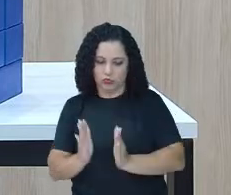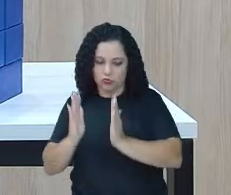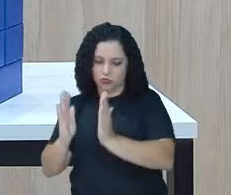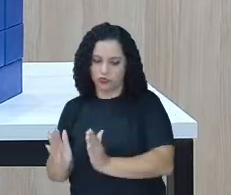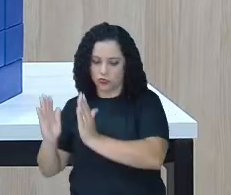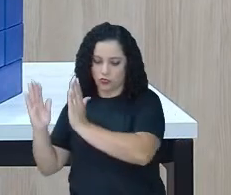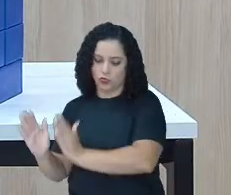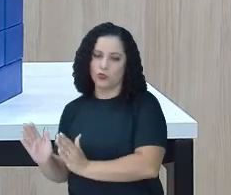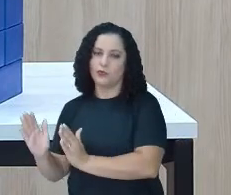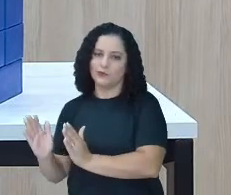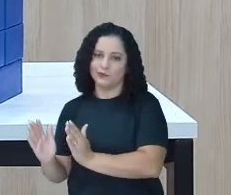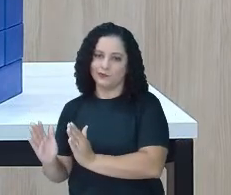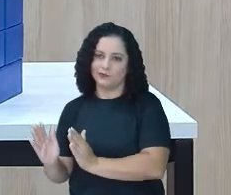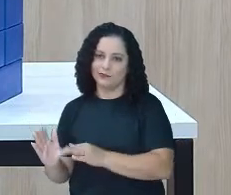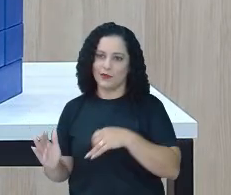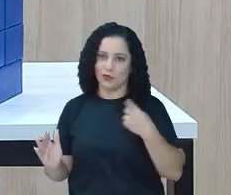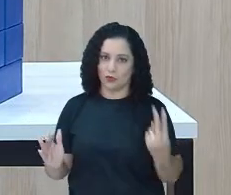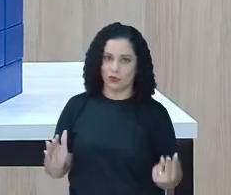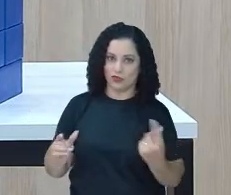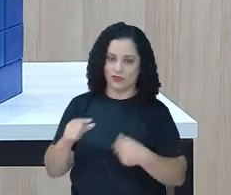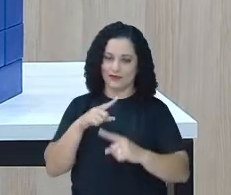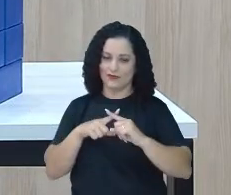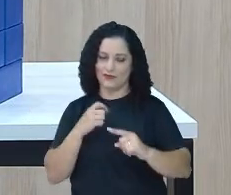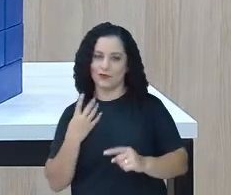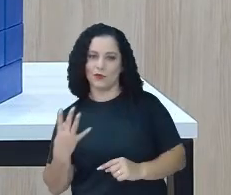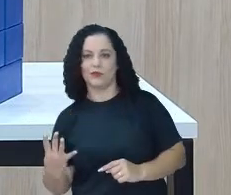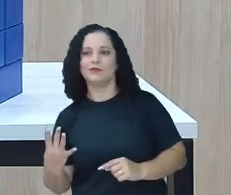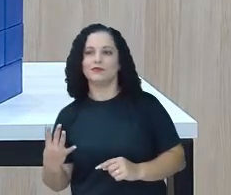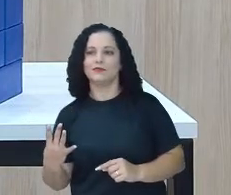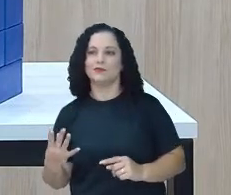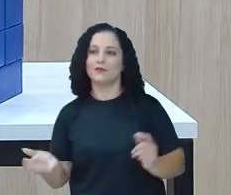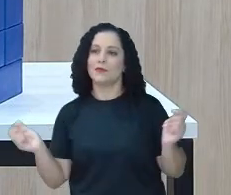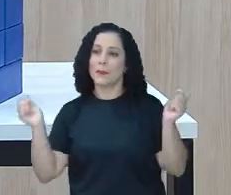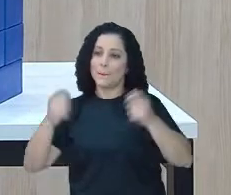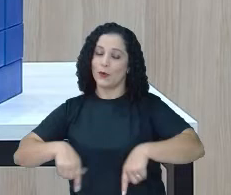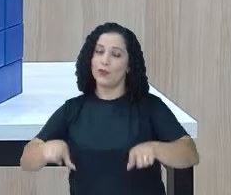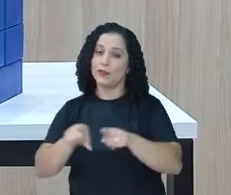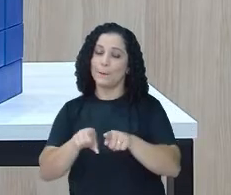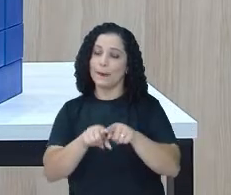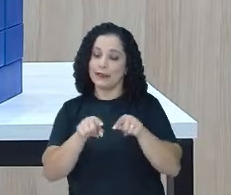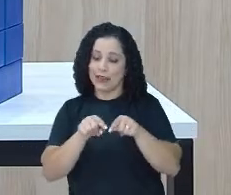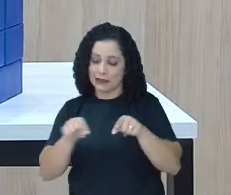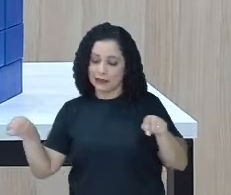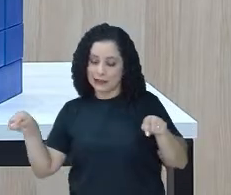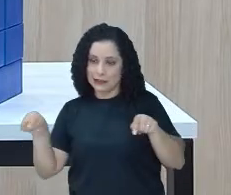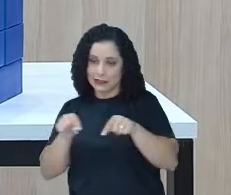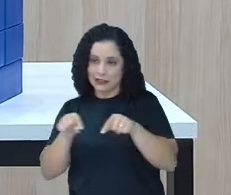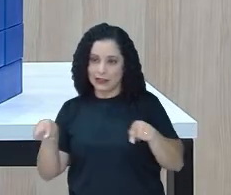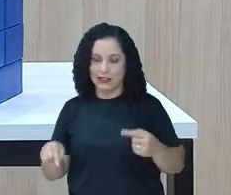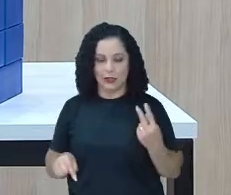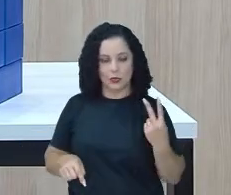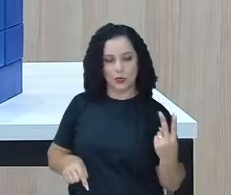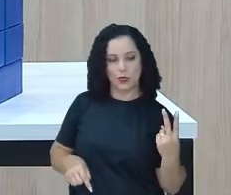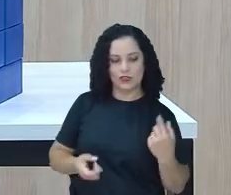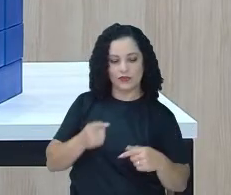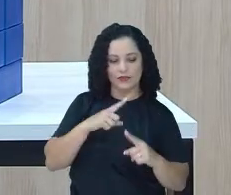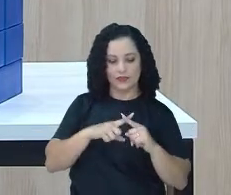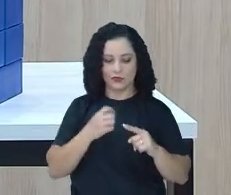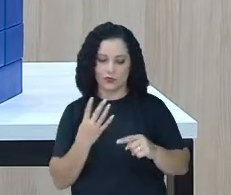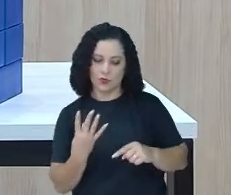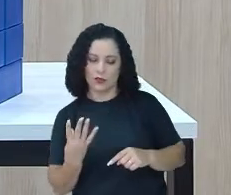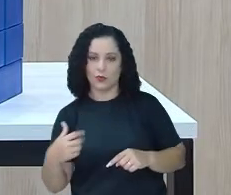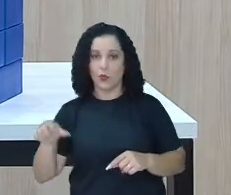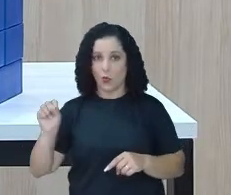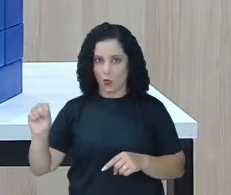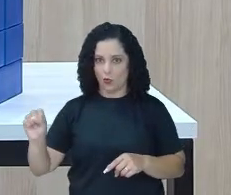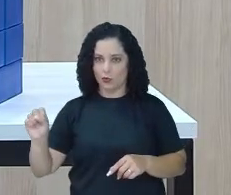você multiplicou por 4. Mas a gente pode fazer, por exemplo, pela linha, não é? A gente tem 2 vezes 4, que vai dar 8,